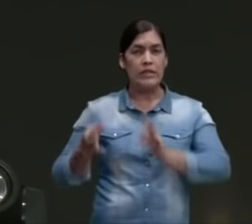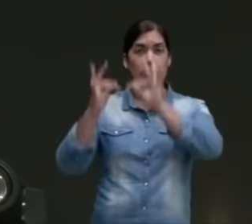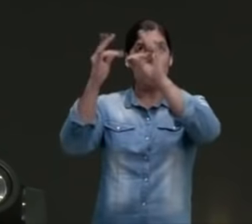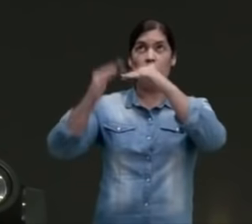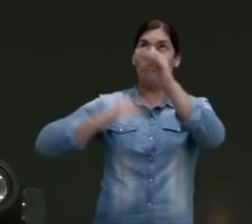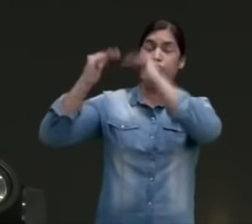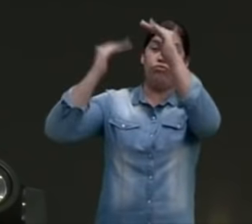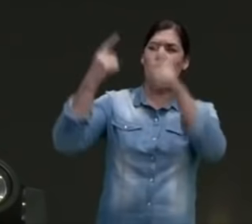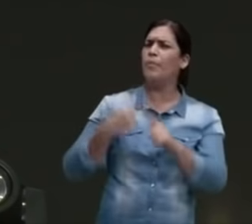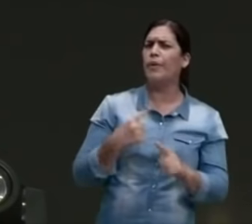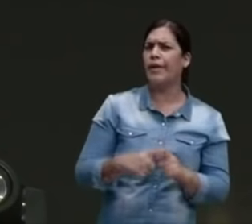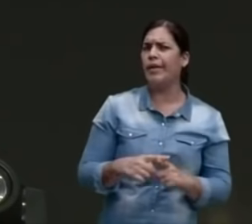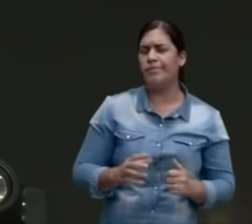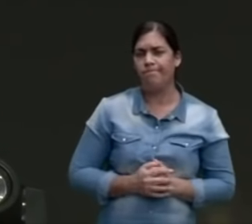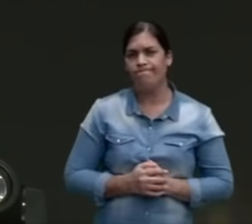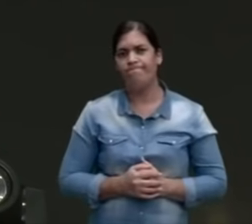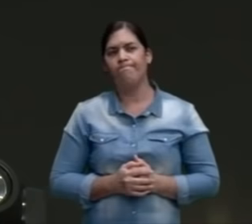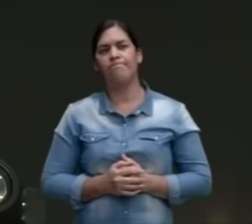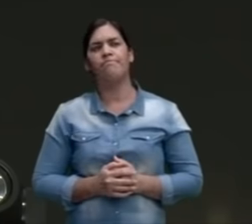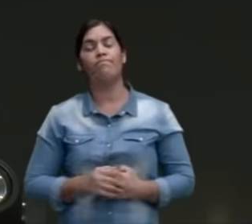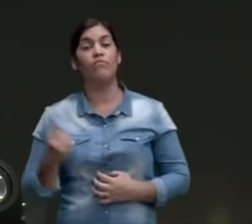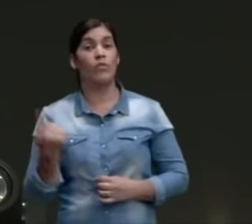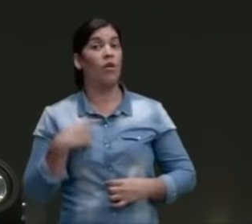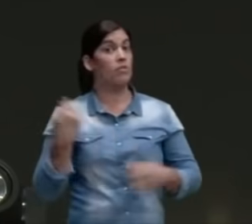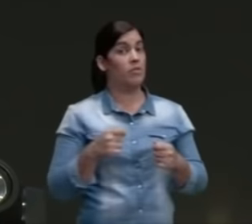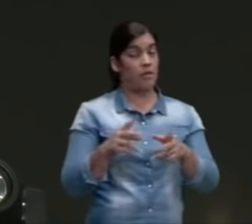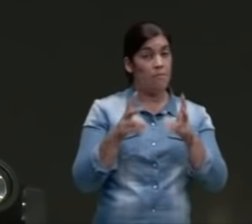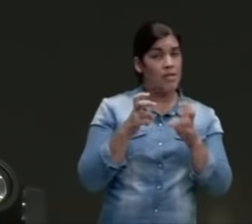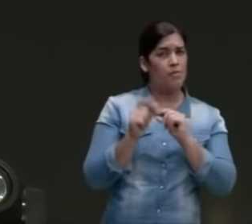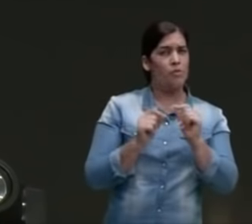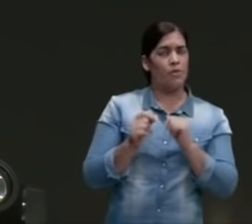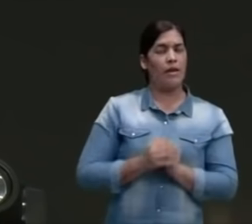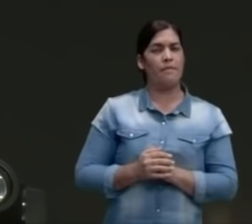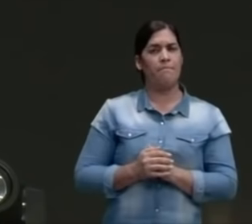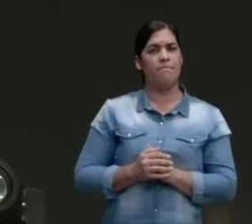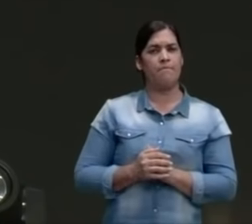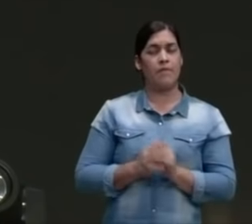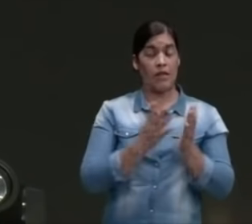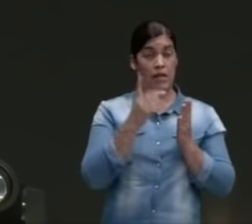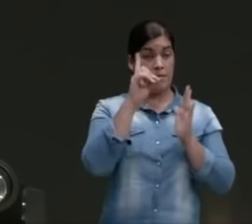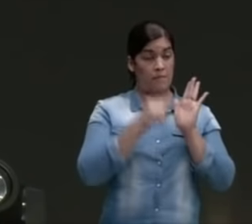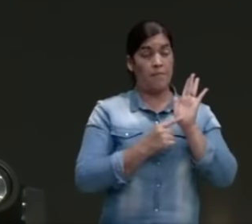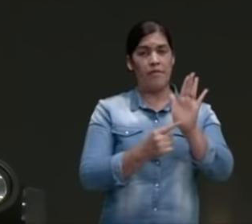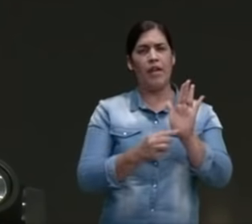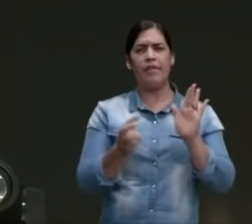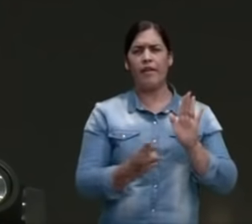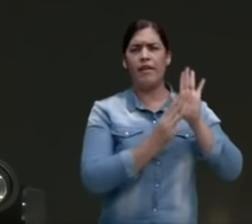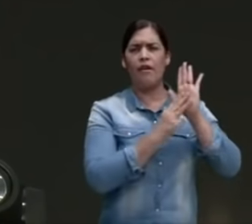será? E outra coisa, nós precisamos ver, aqui ele diz que muitos correrão de uma parte para